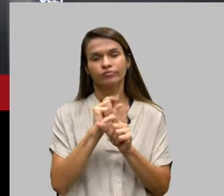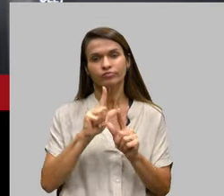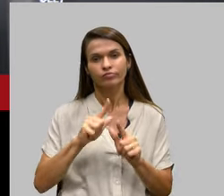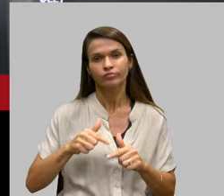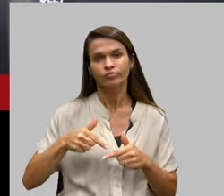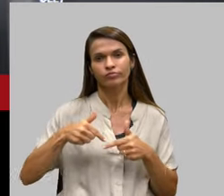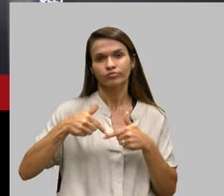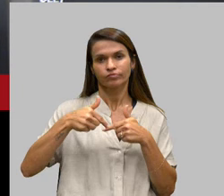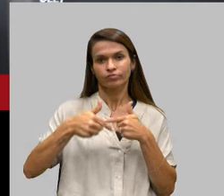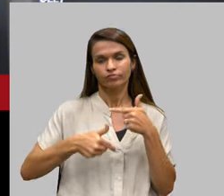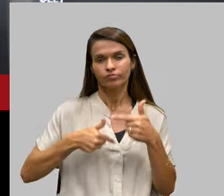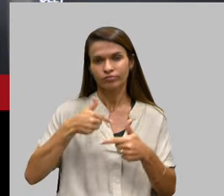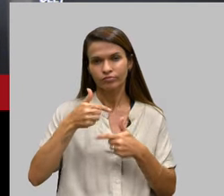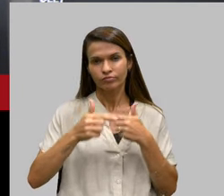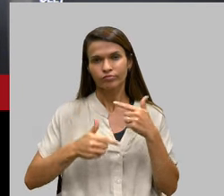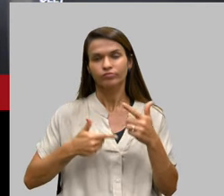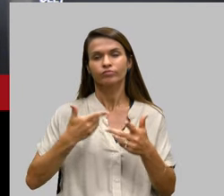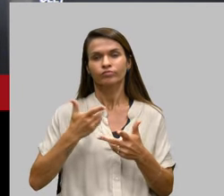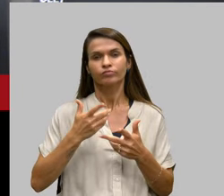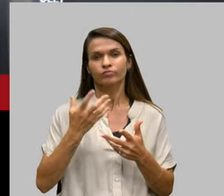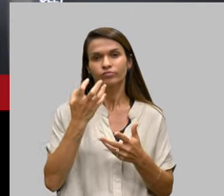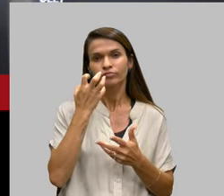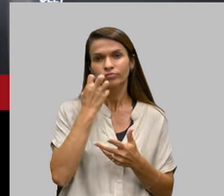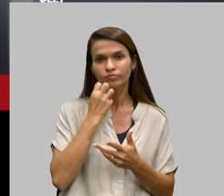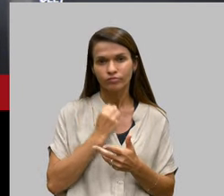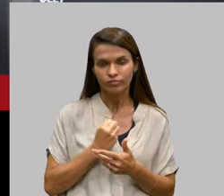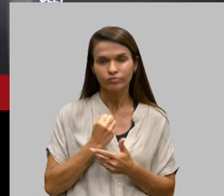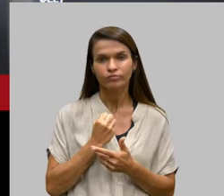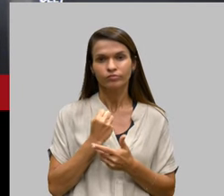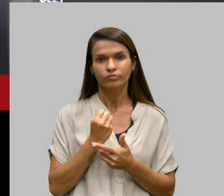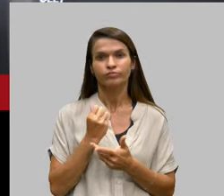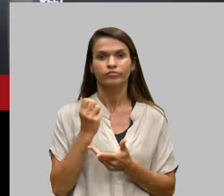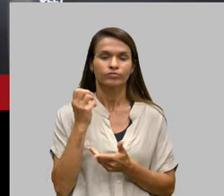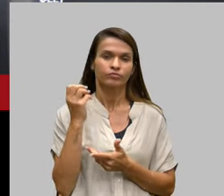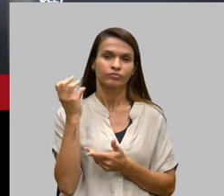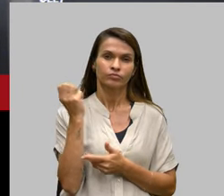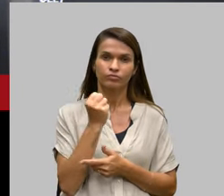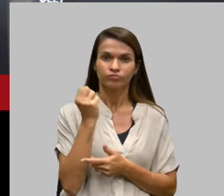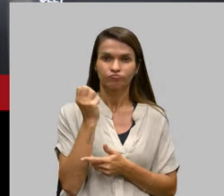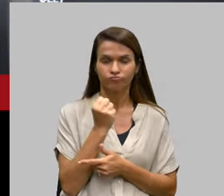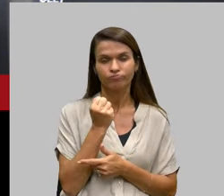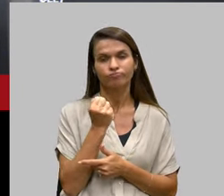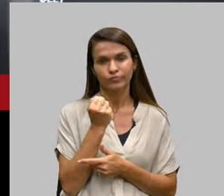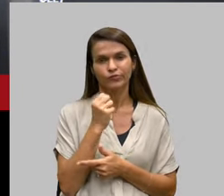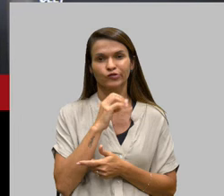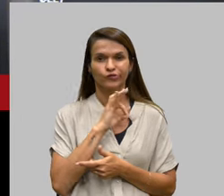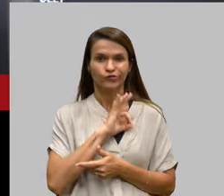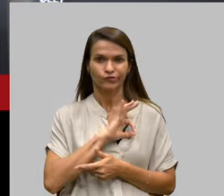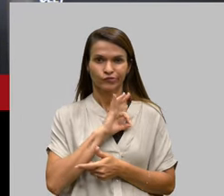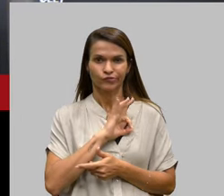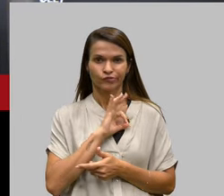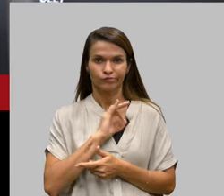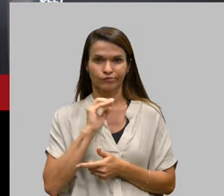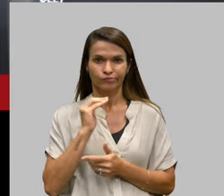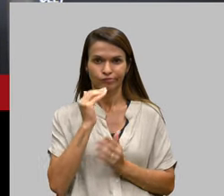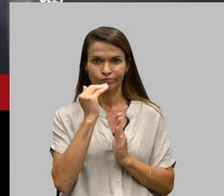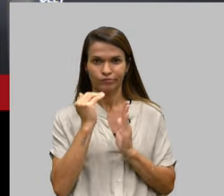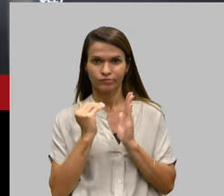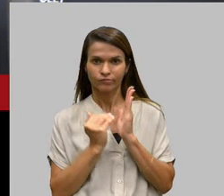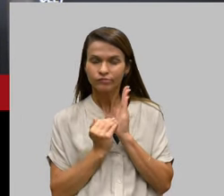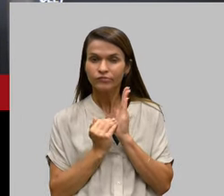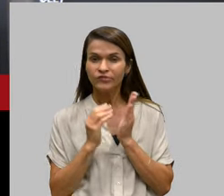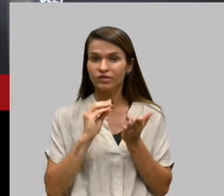atividade laborativa para receber benefícios significativamente menores e a ausência dessa